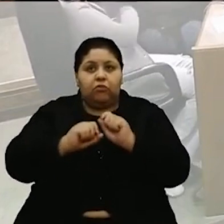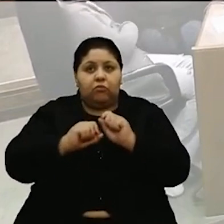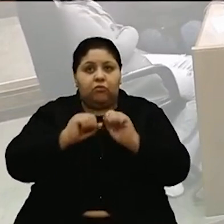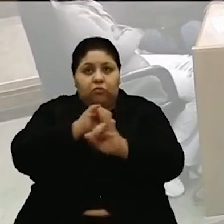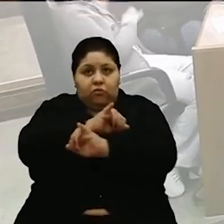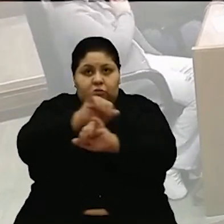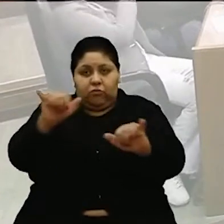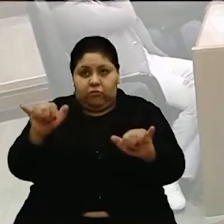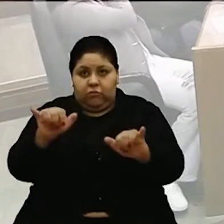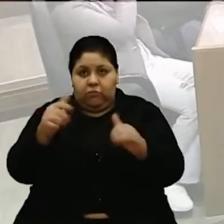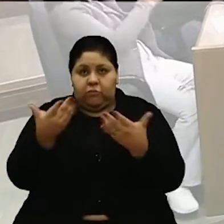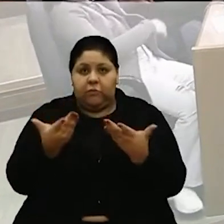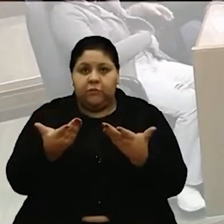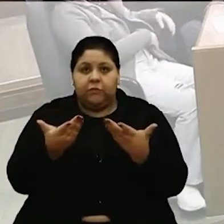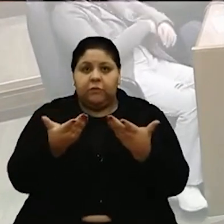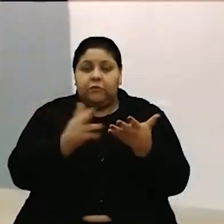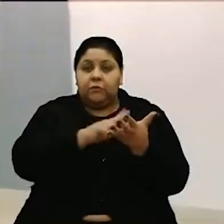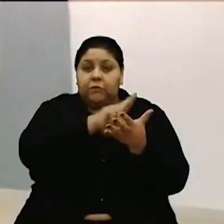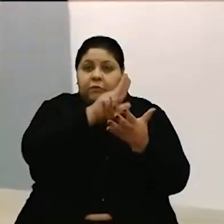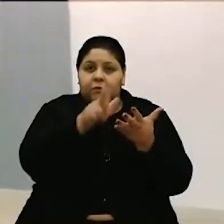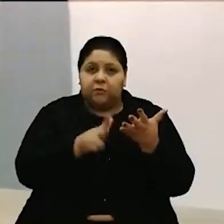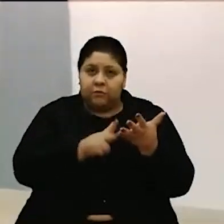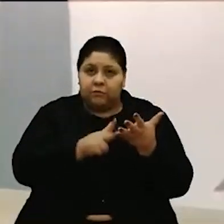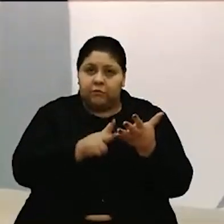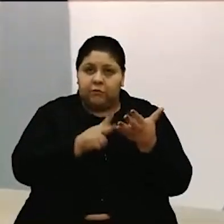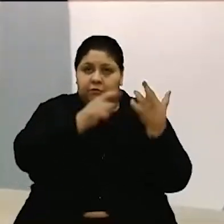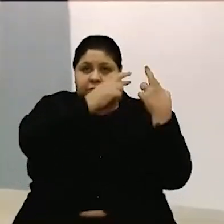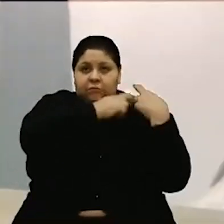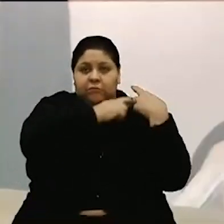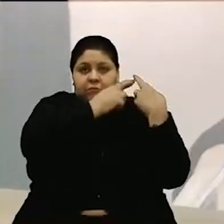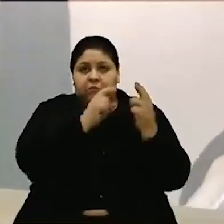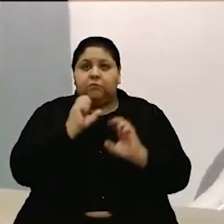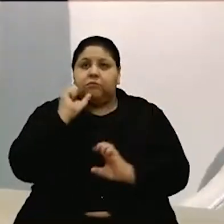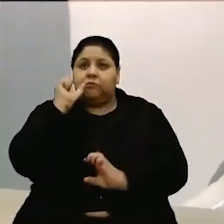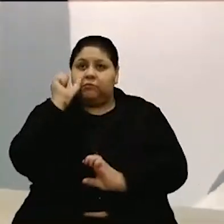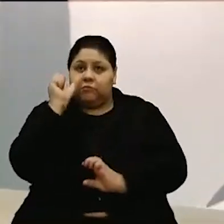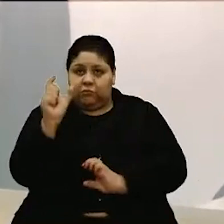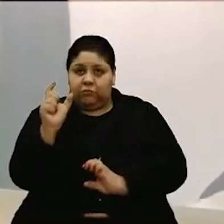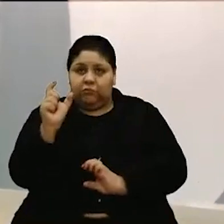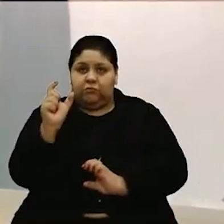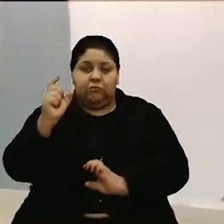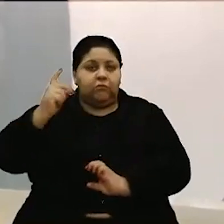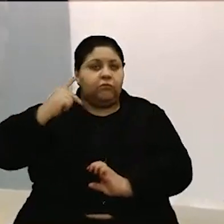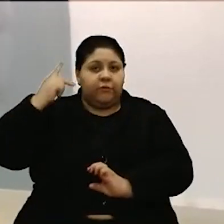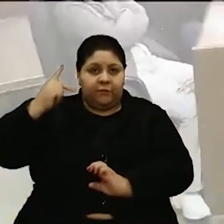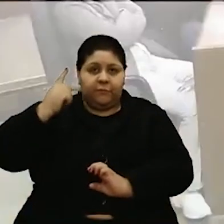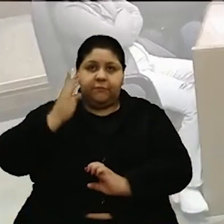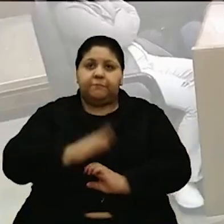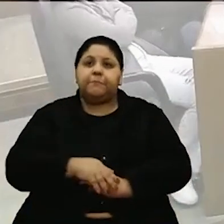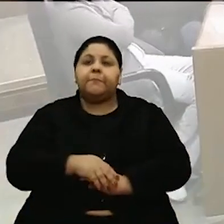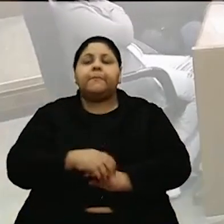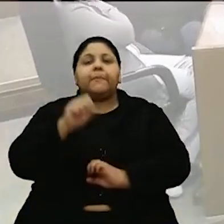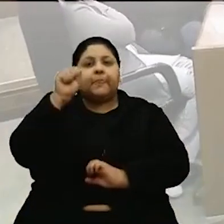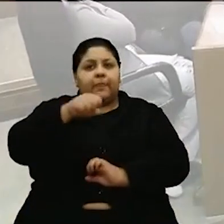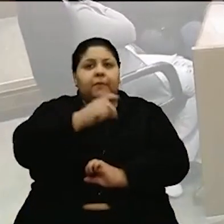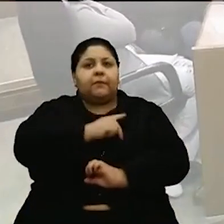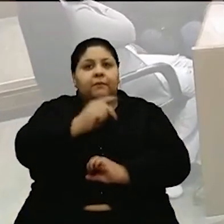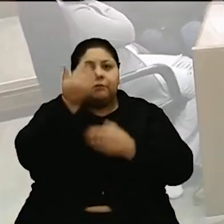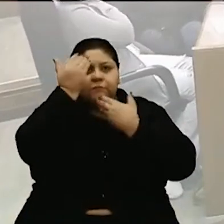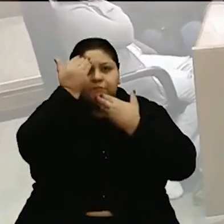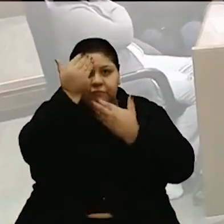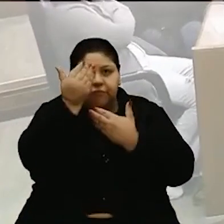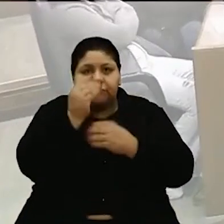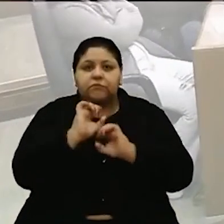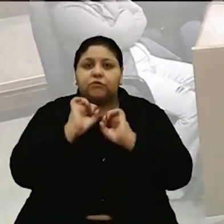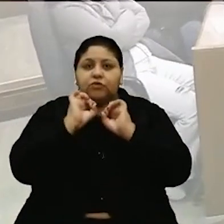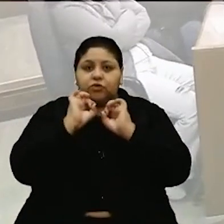uma série de ocasiões, a responsabilidade das palavras fica com o vereador. Com certeza, presidente. Obrigado. E só